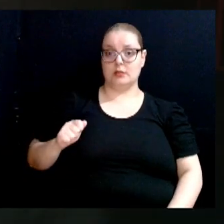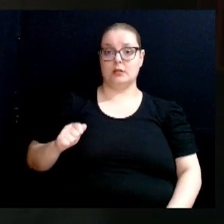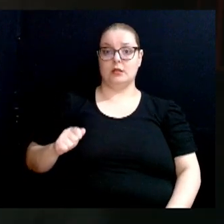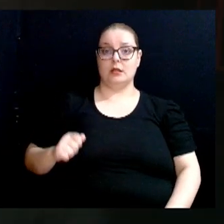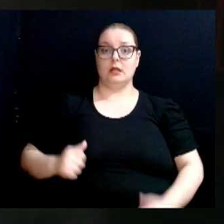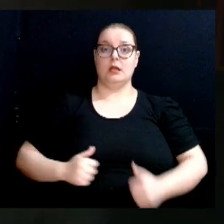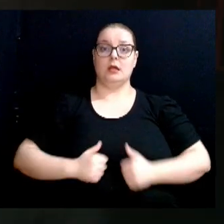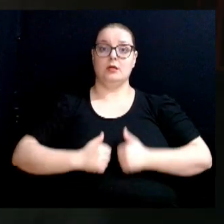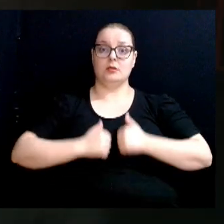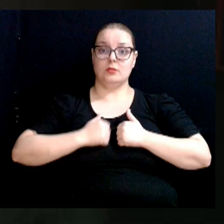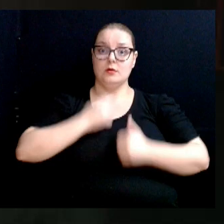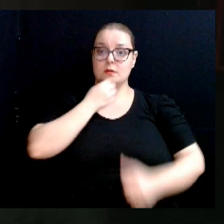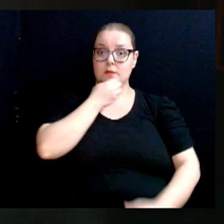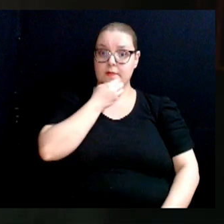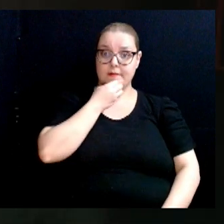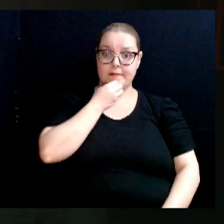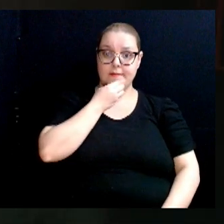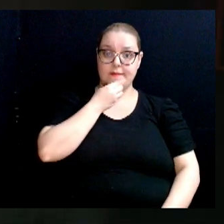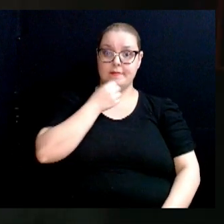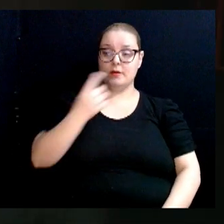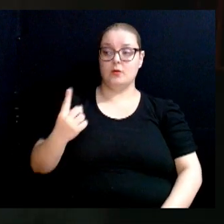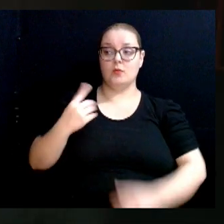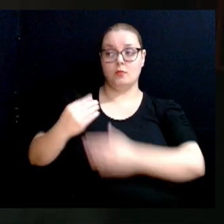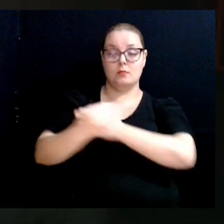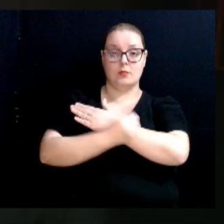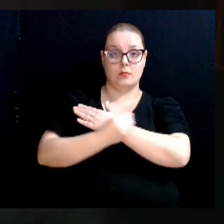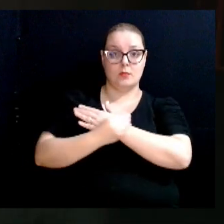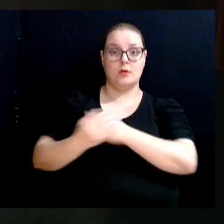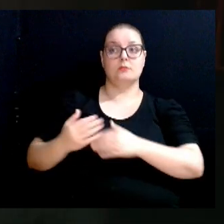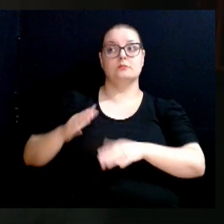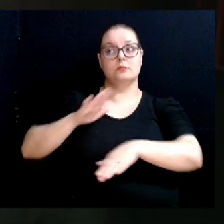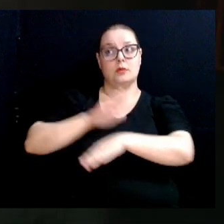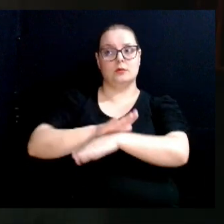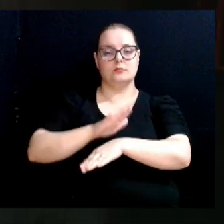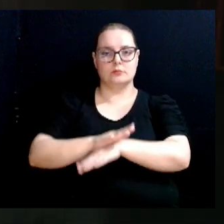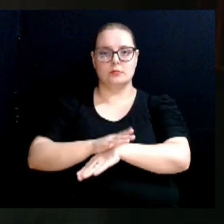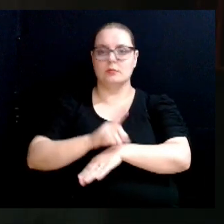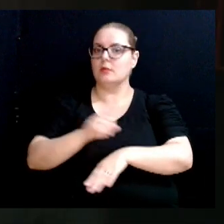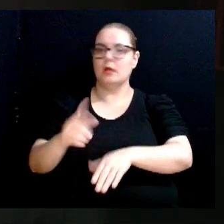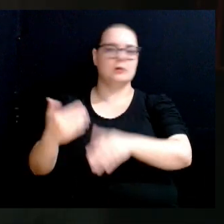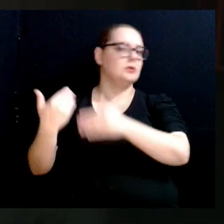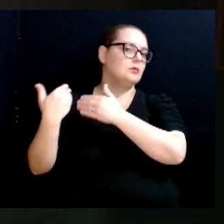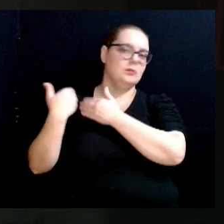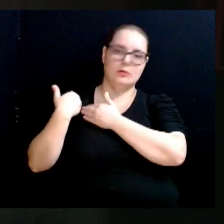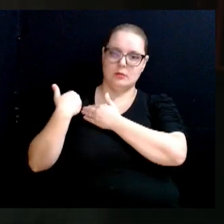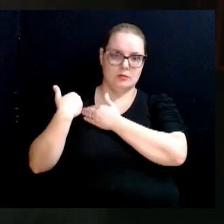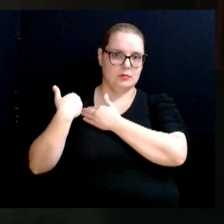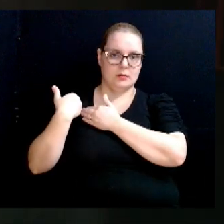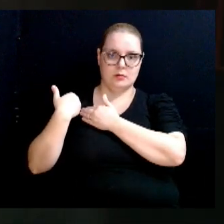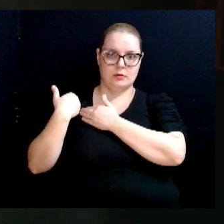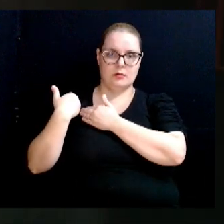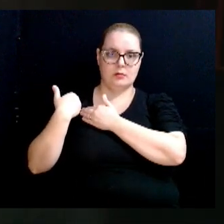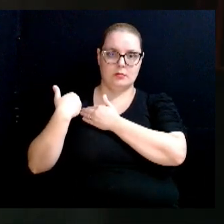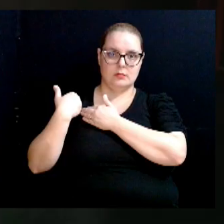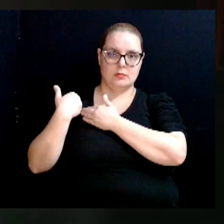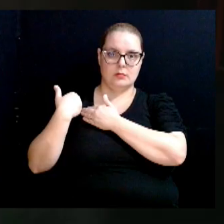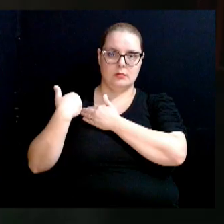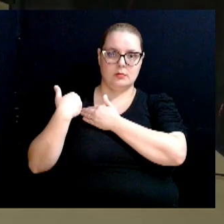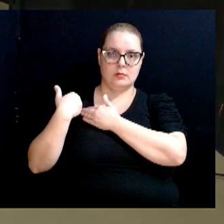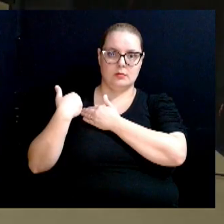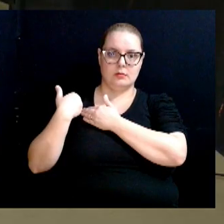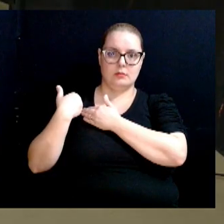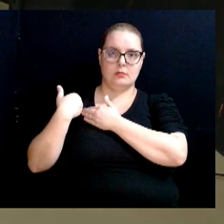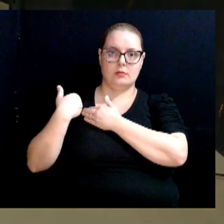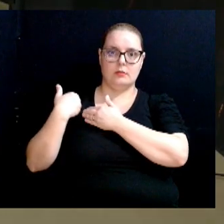outro pode ajudá-lo, mas o outro não é responsável, ou a outra, por essa autoestima